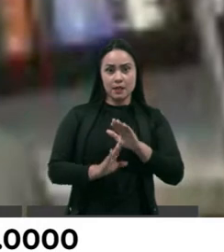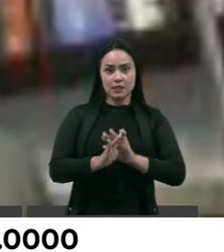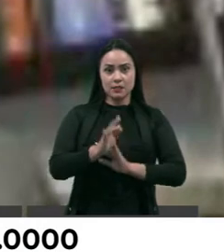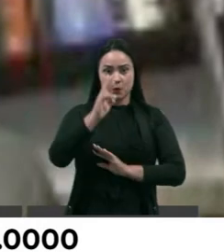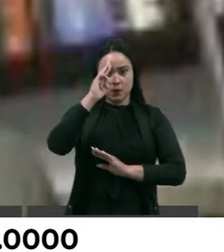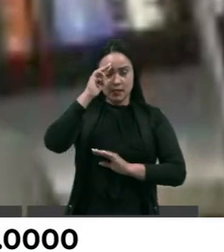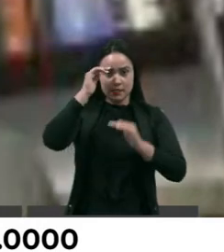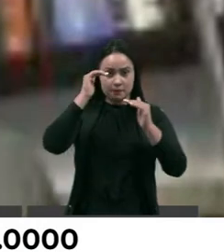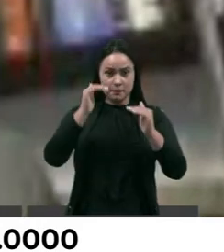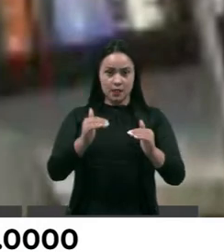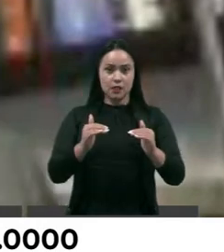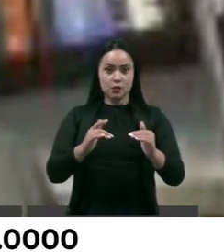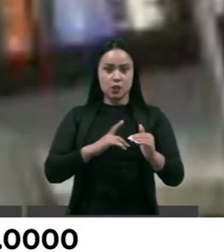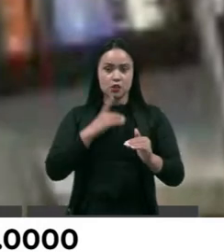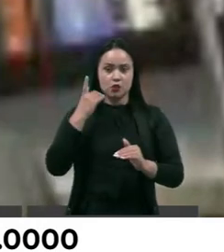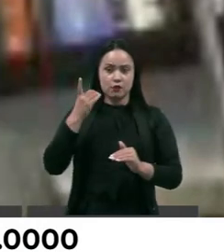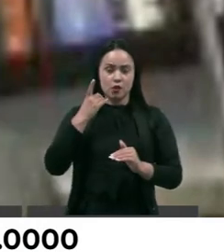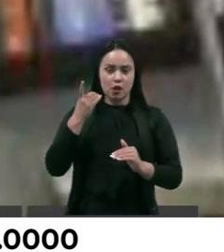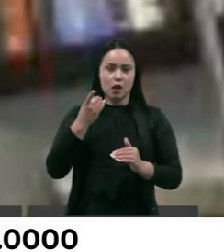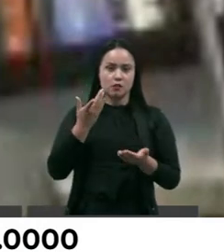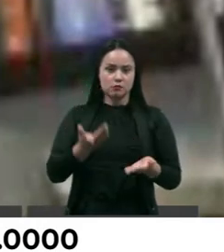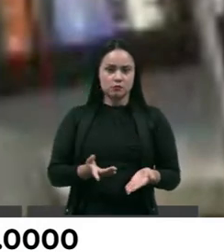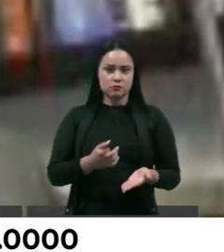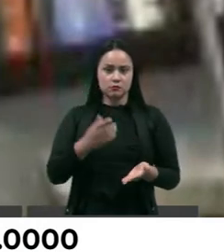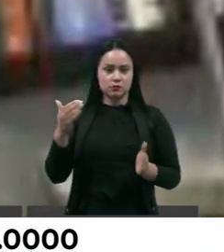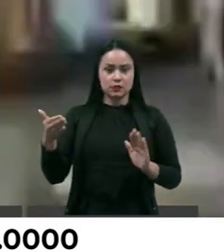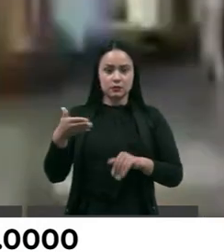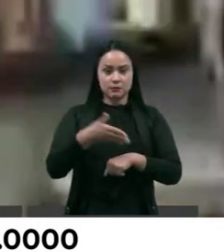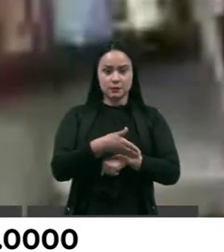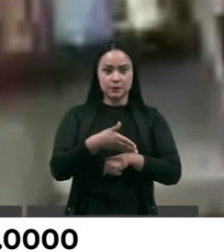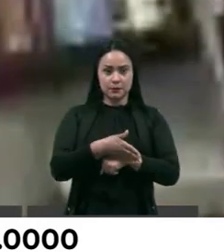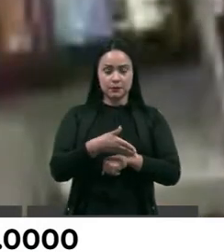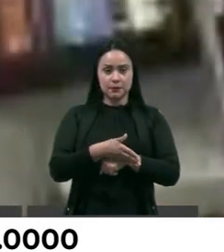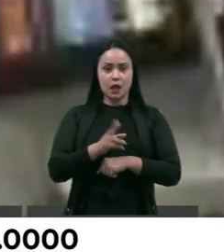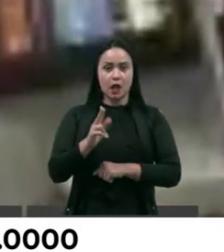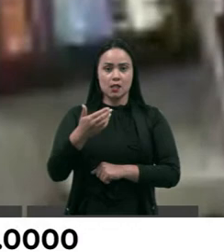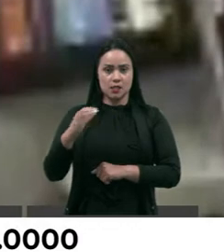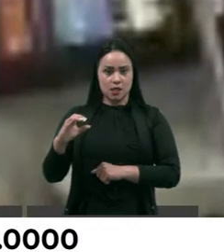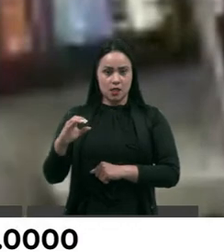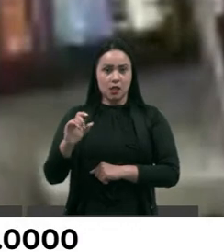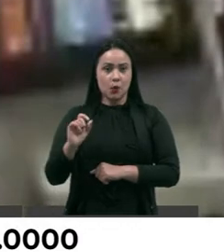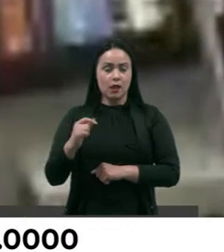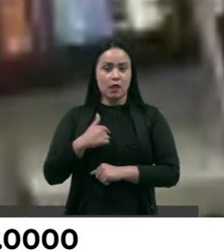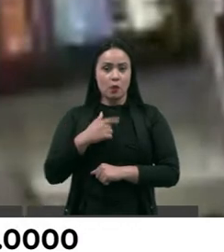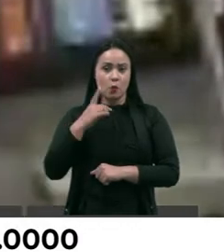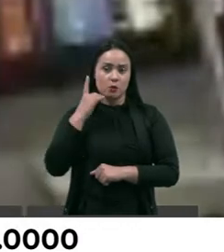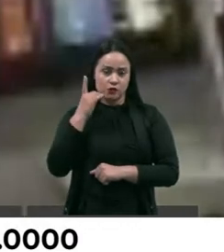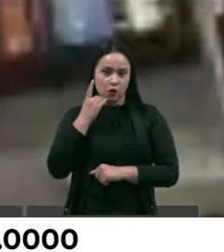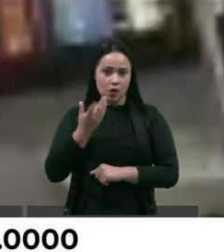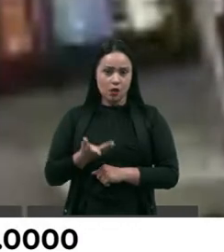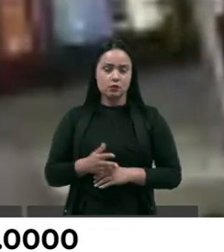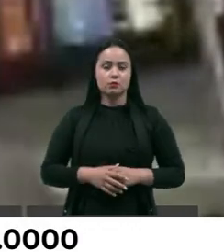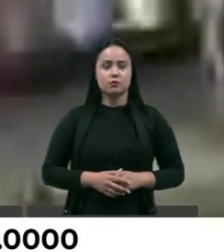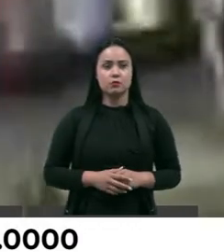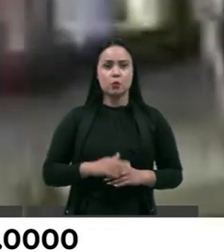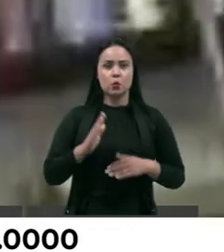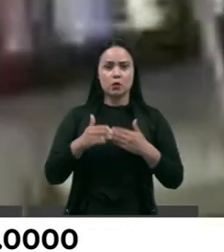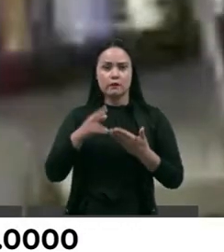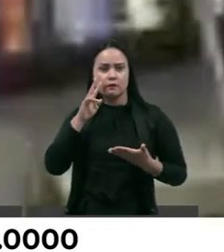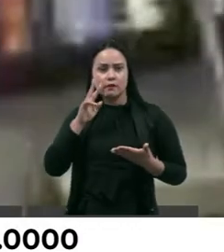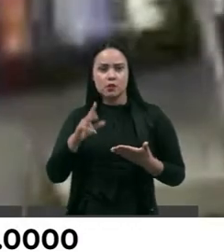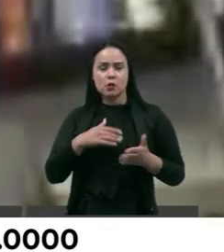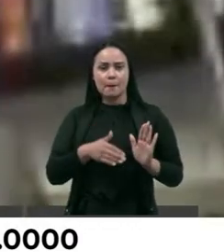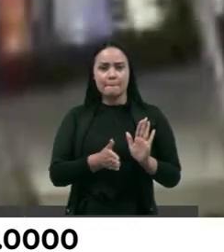respeito aos advogados impetrantes do habeas corpus, é que eu, como advogado, quando me deparo